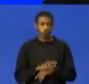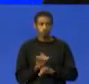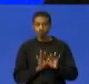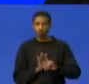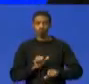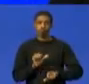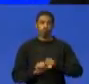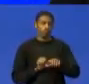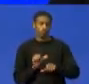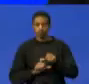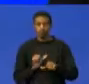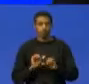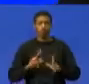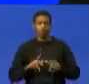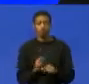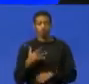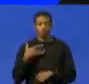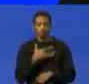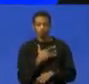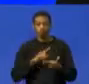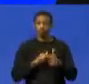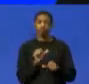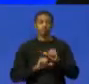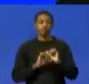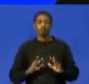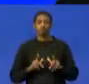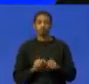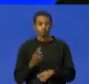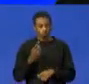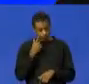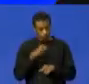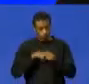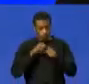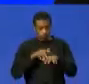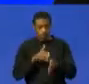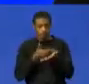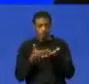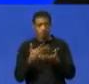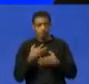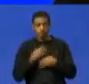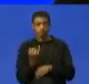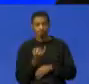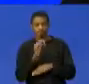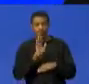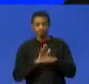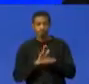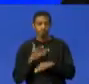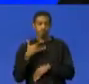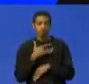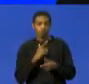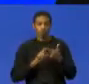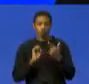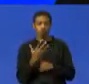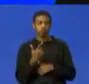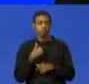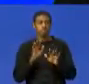reforma sanitária. Ela foi um movimento em prol da universalidade, unificação das ações de saúde, né, ocorrido, então,